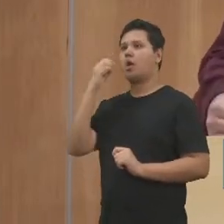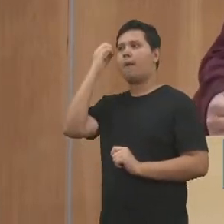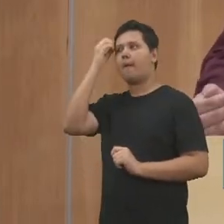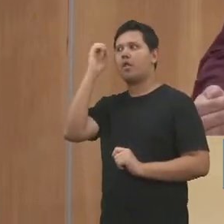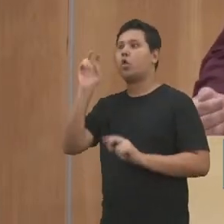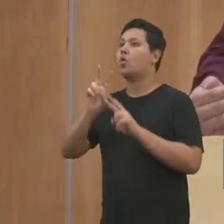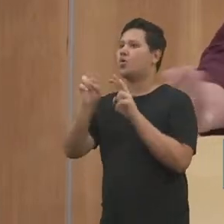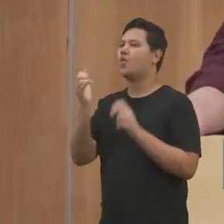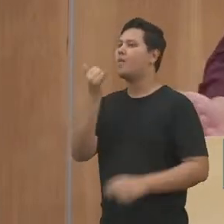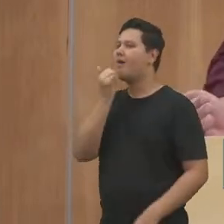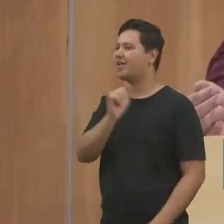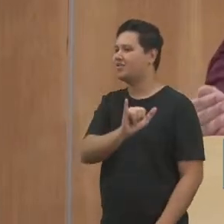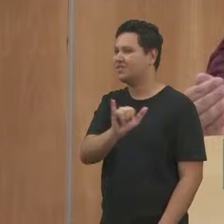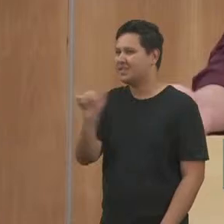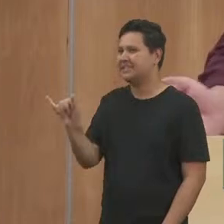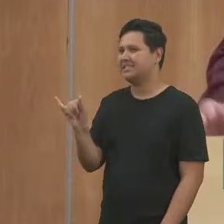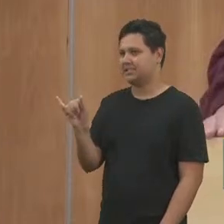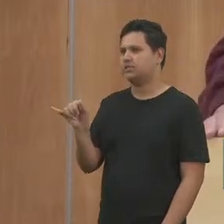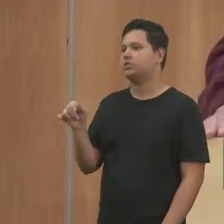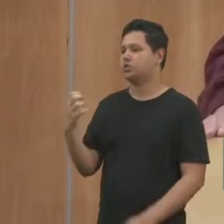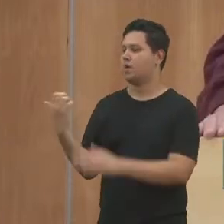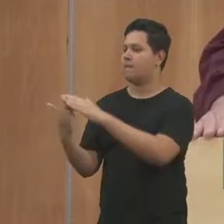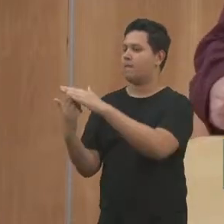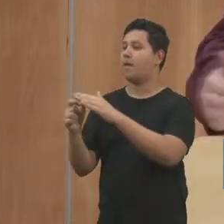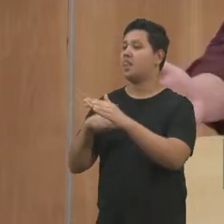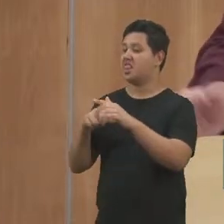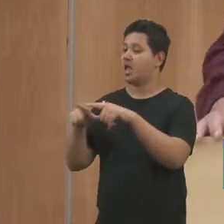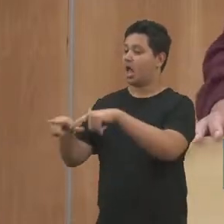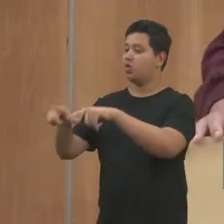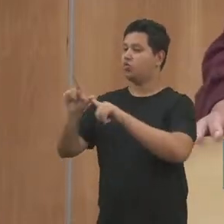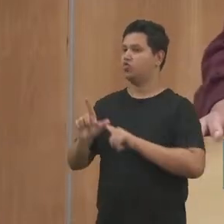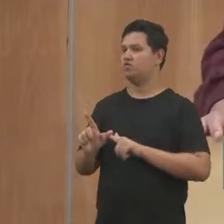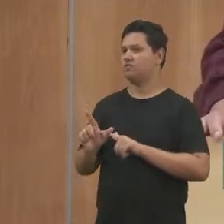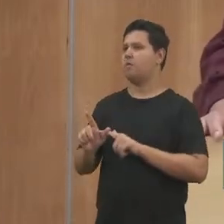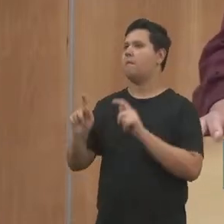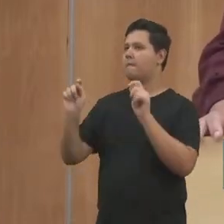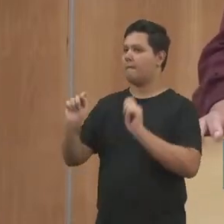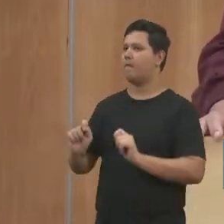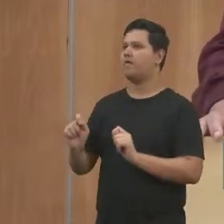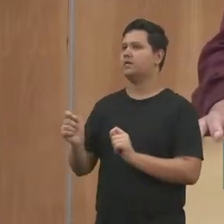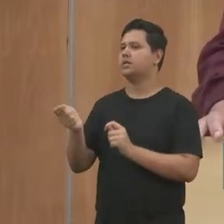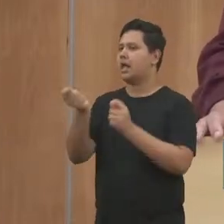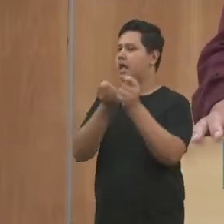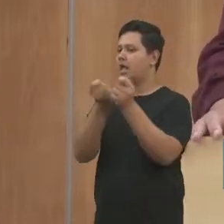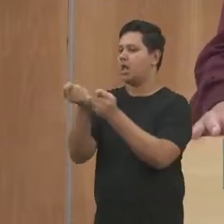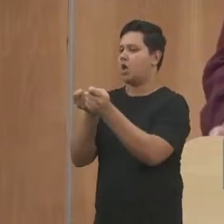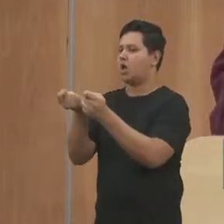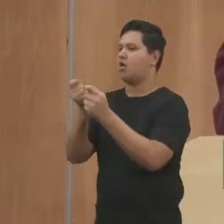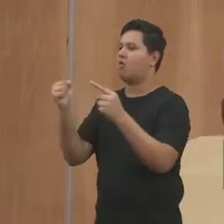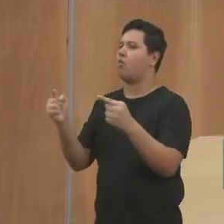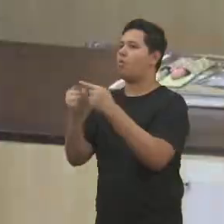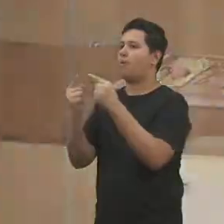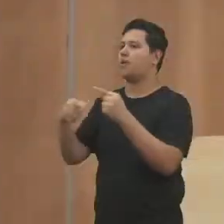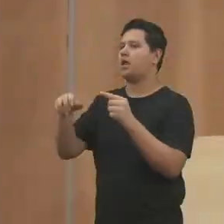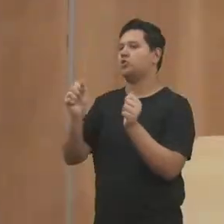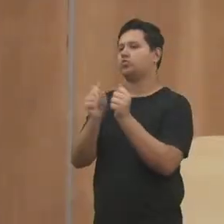possibilitar que as empresas que têm essas pendências e essas dívidas possam regularizar a situação com a prefeitura.